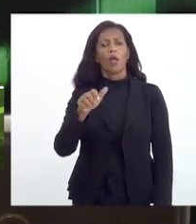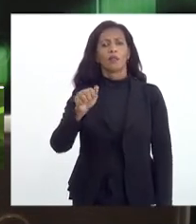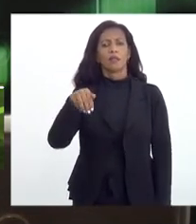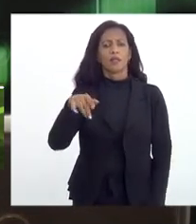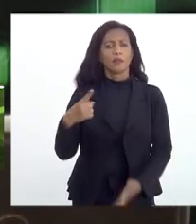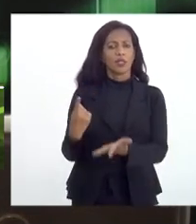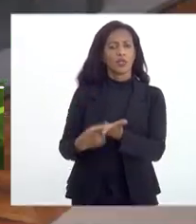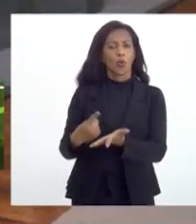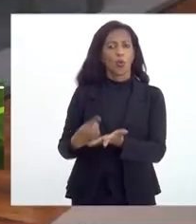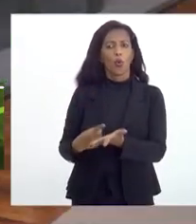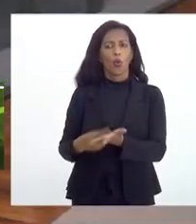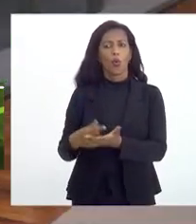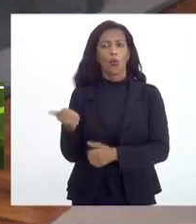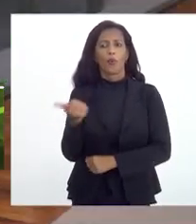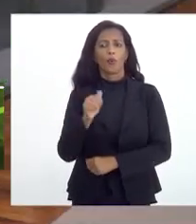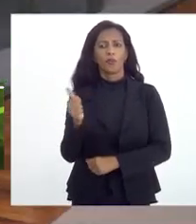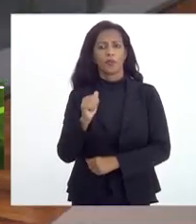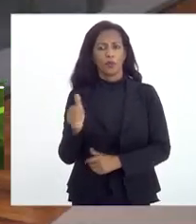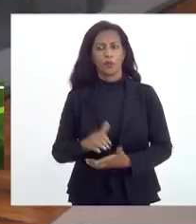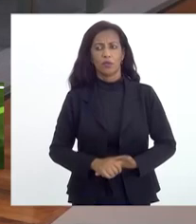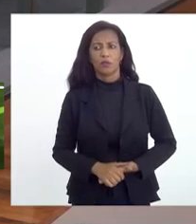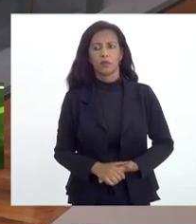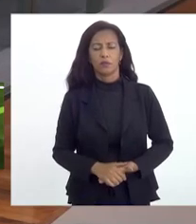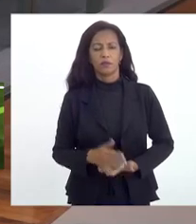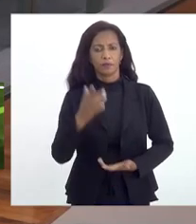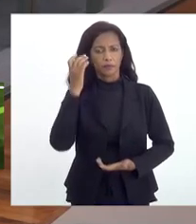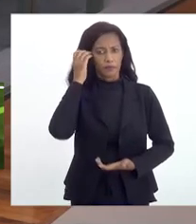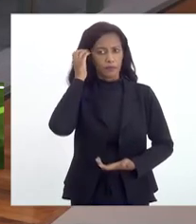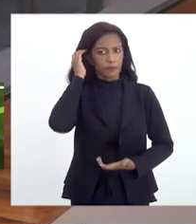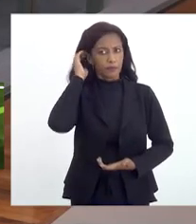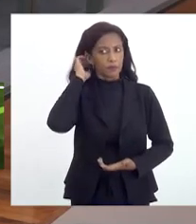aí, compromisso às 11, só para inverter e se puder ser o primeiro.